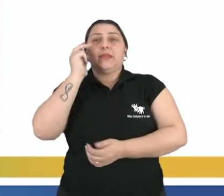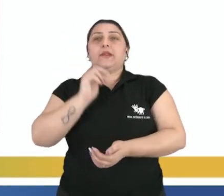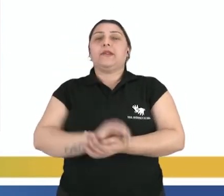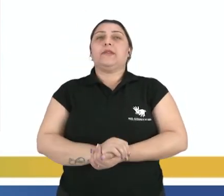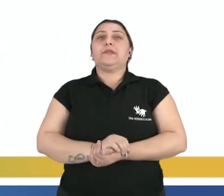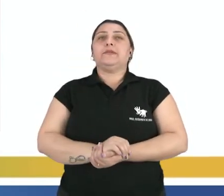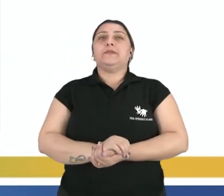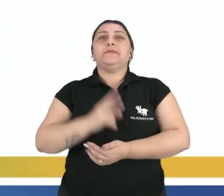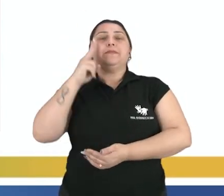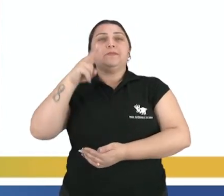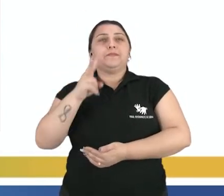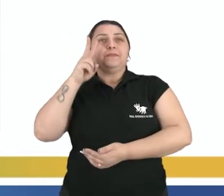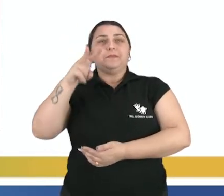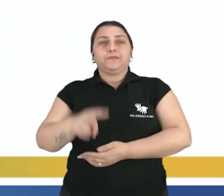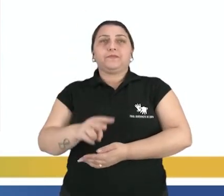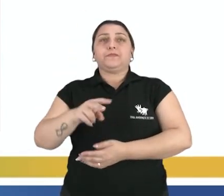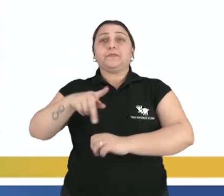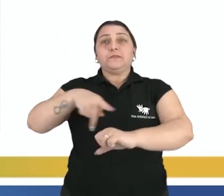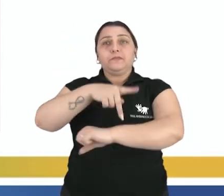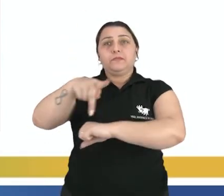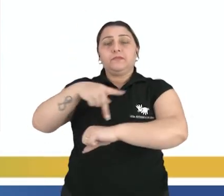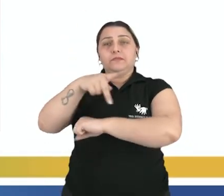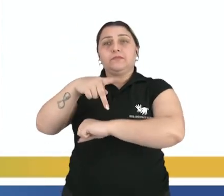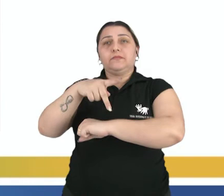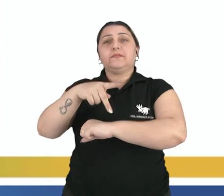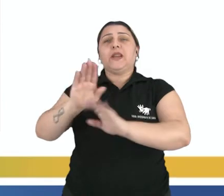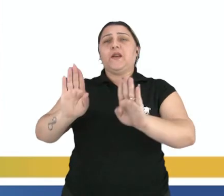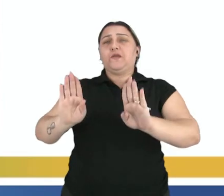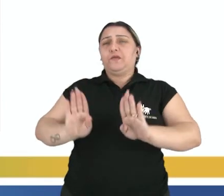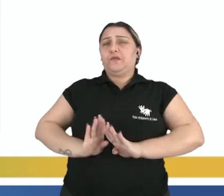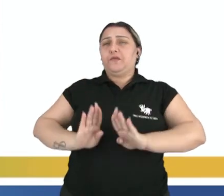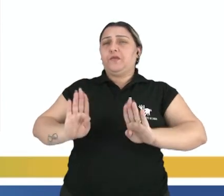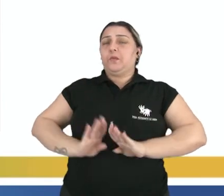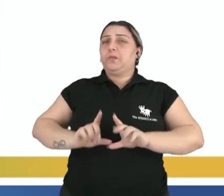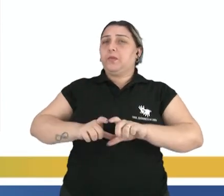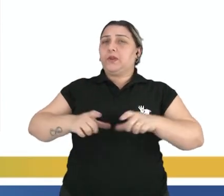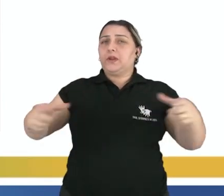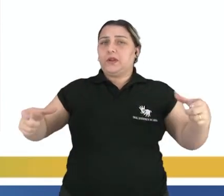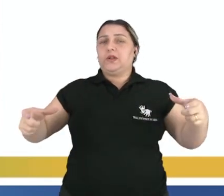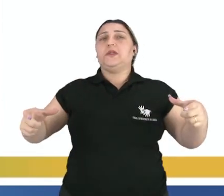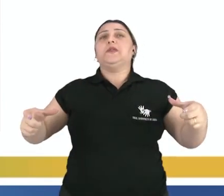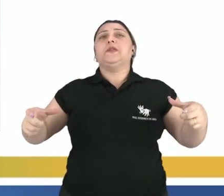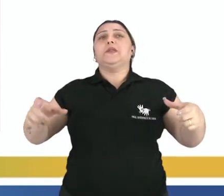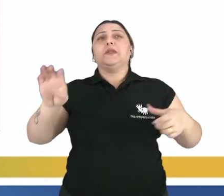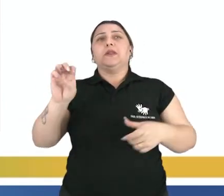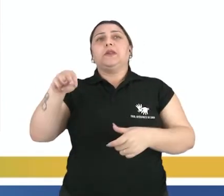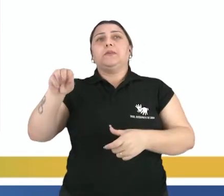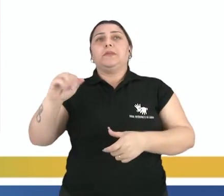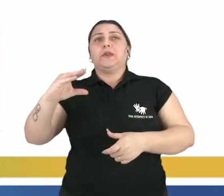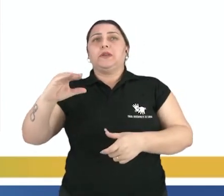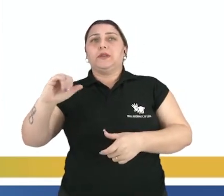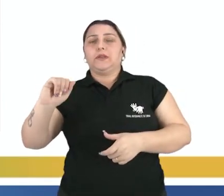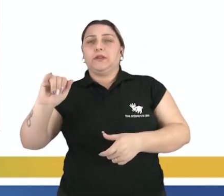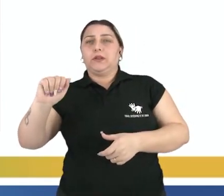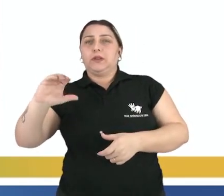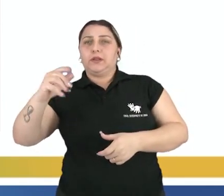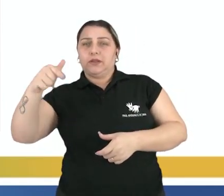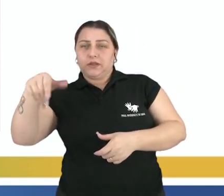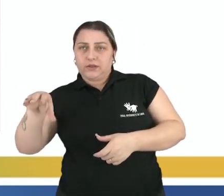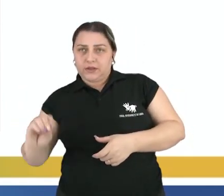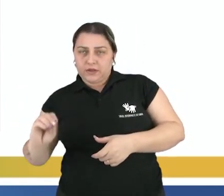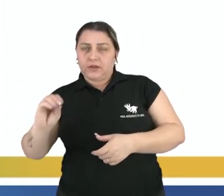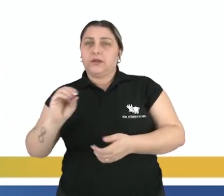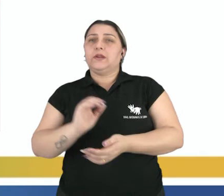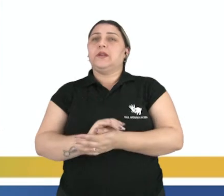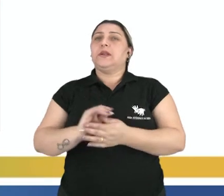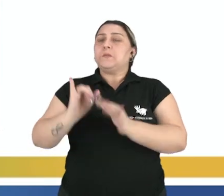isso a gente pode analisar muito em países onde a fome é extrema. Então, a emaciação é considerada como aí